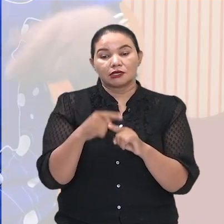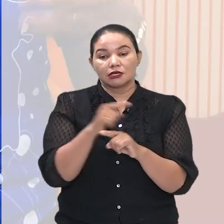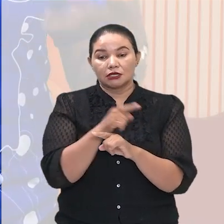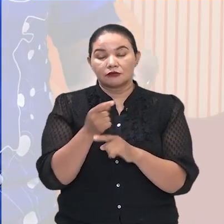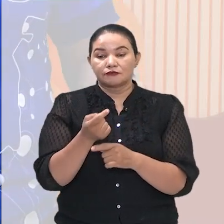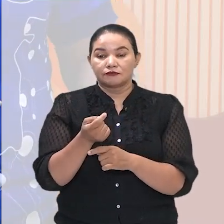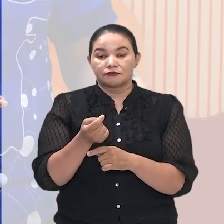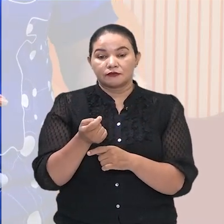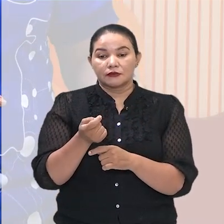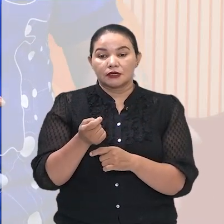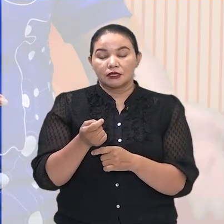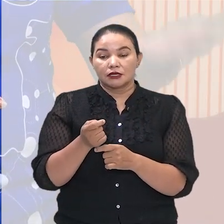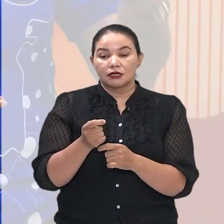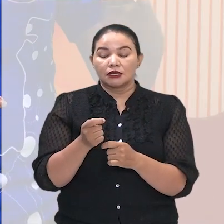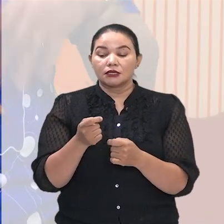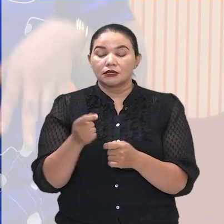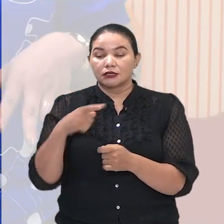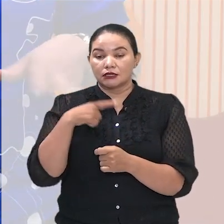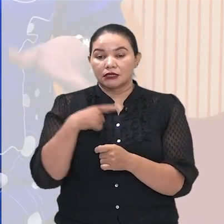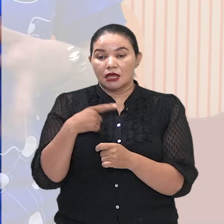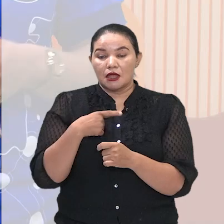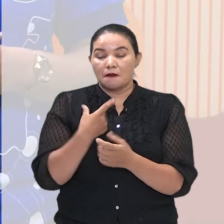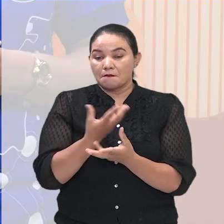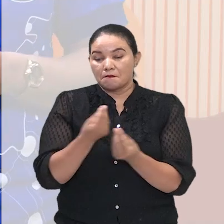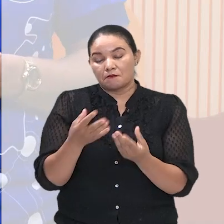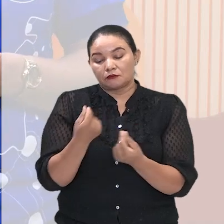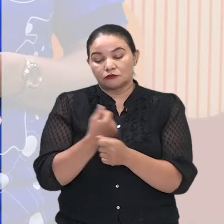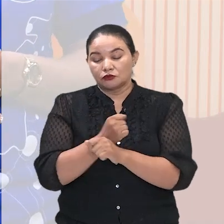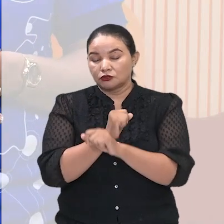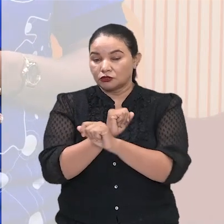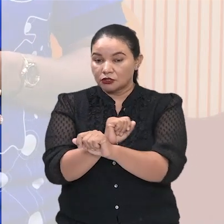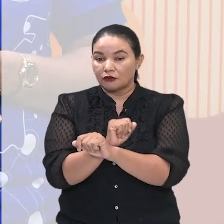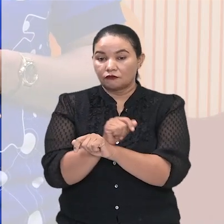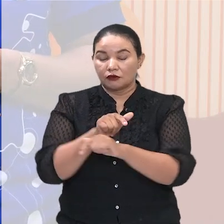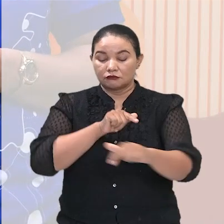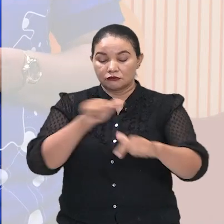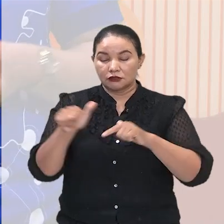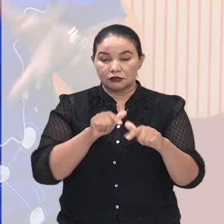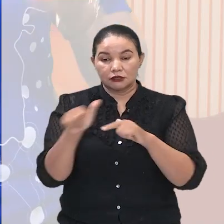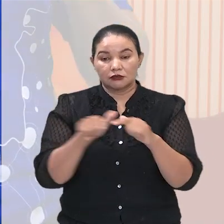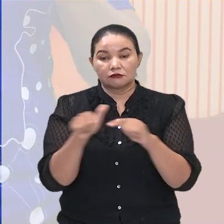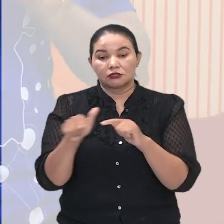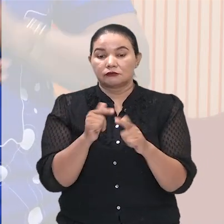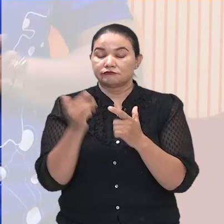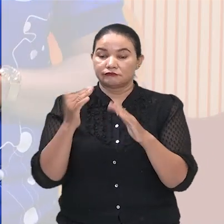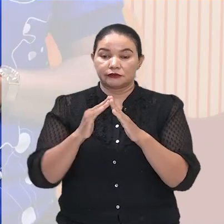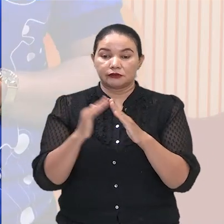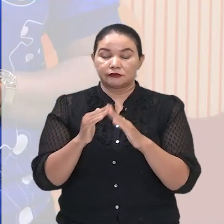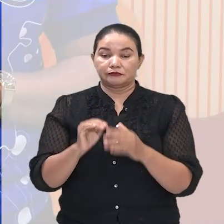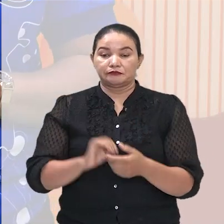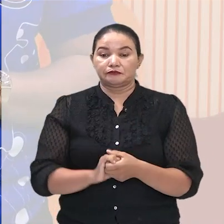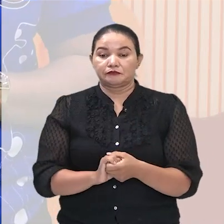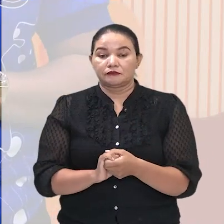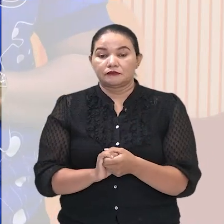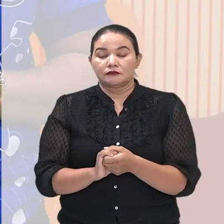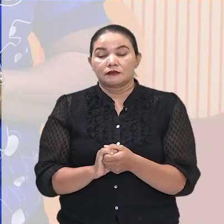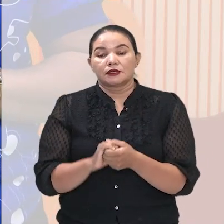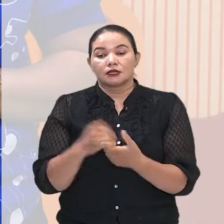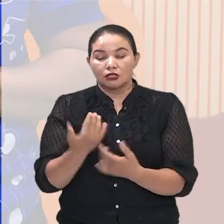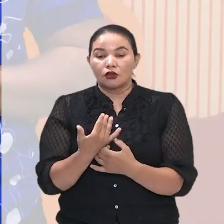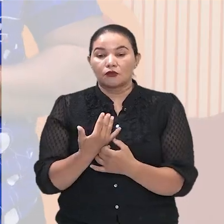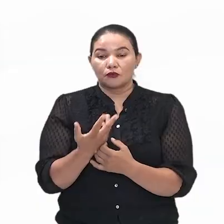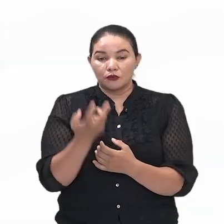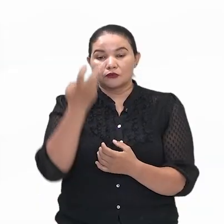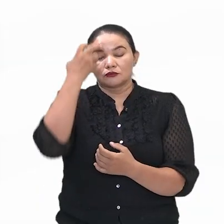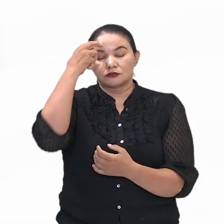possuíam escravizados para auxiliar nos serviços domésticos, ok? Em relação à cultura e à religião,